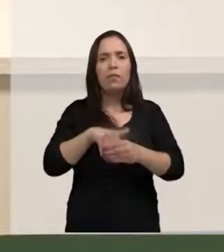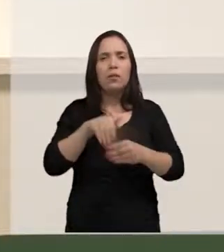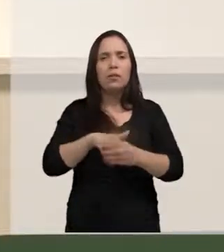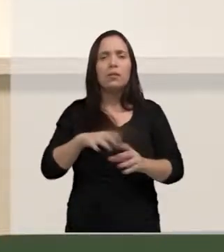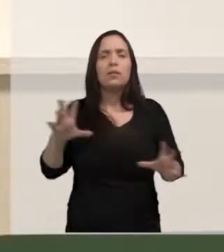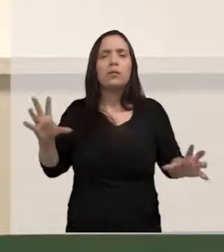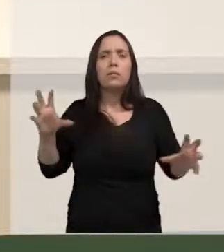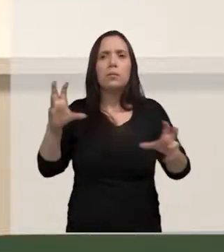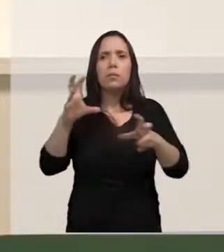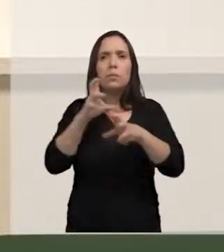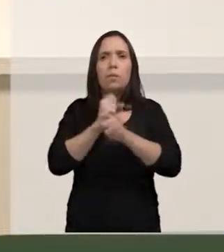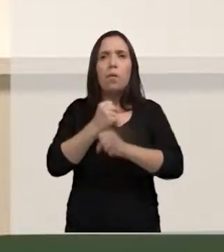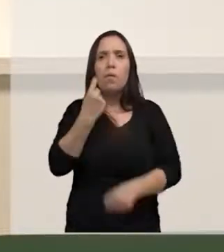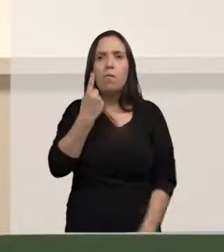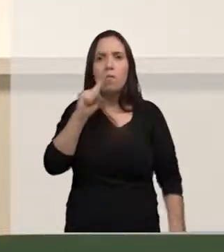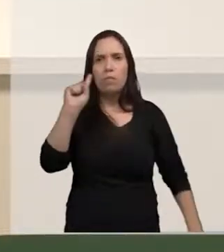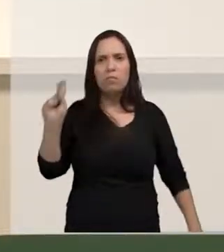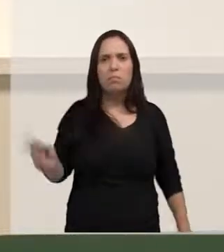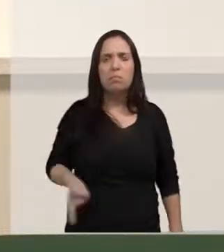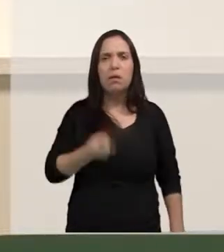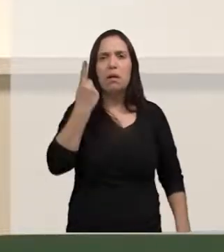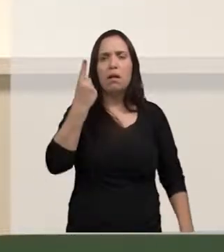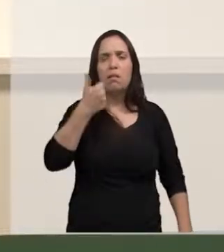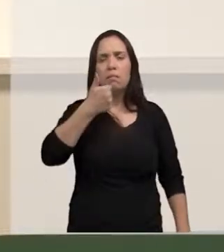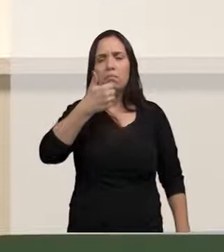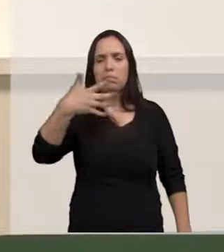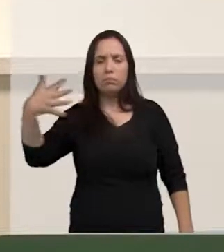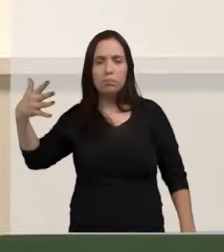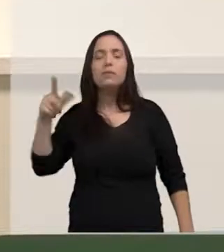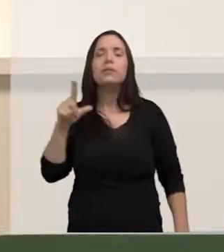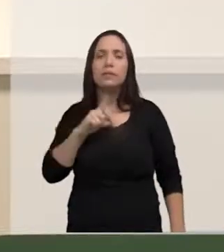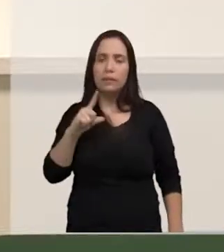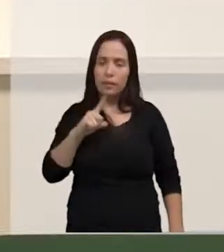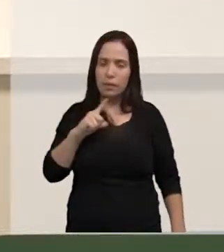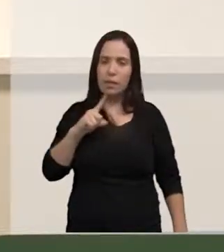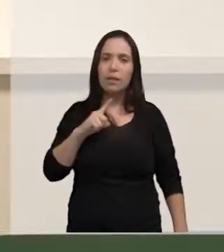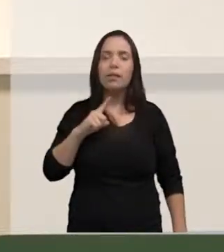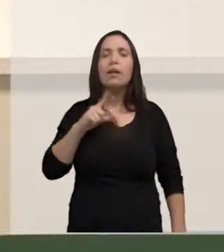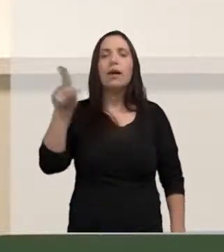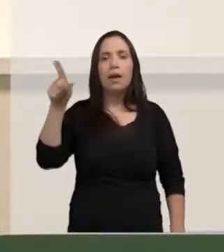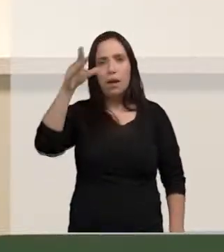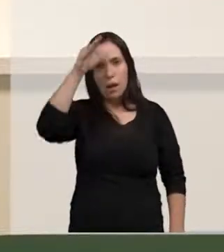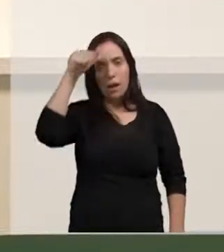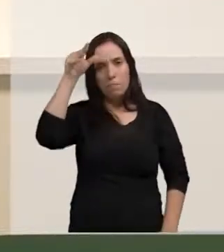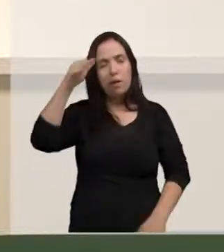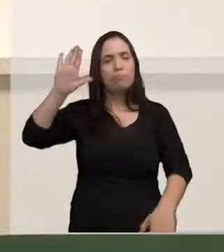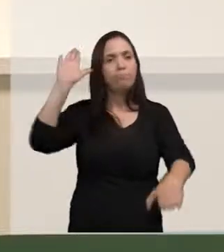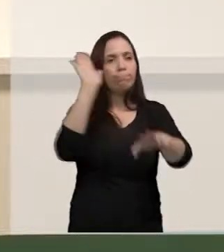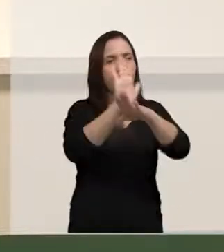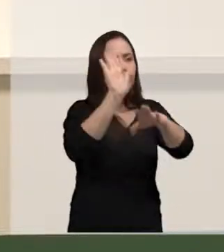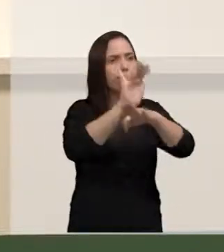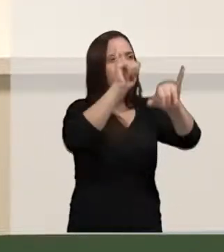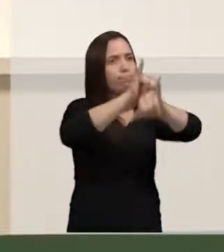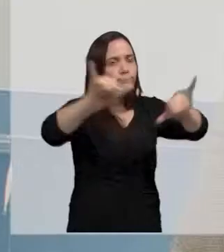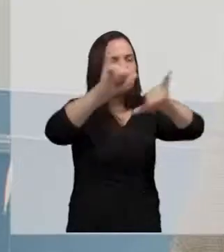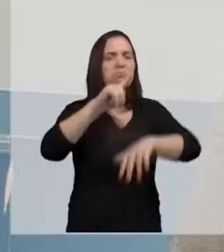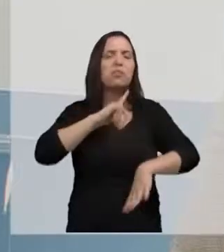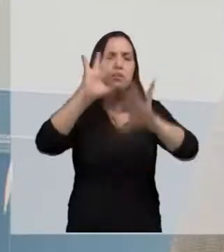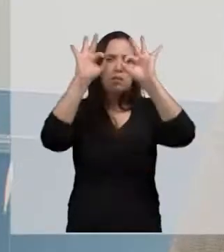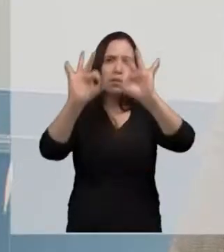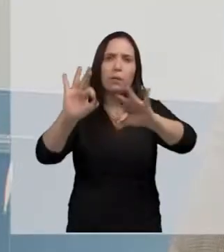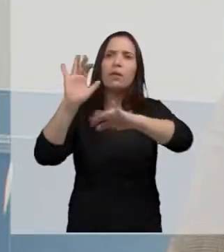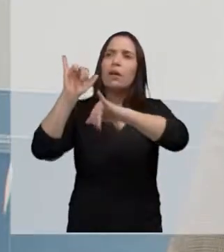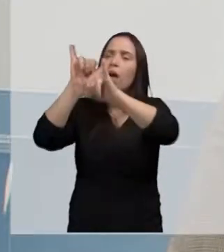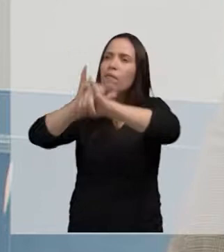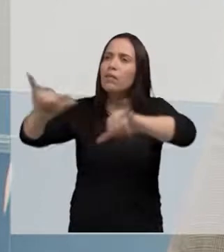quê? Não, de 1 milhão cento Com certeza teve o apoio decisivo do governador Camilo Santana em relação a isso. Se